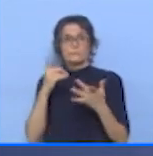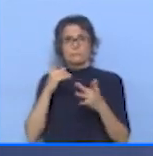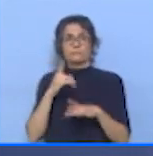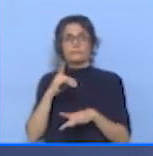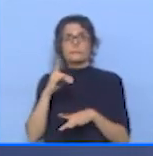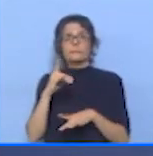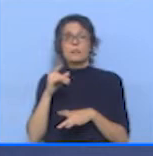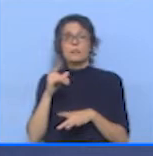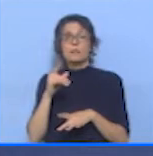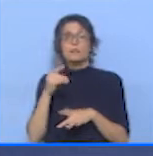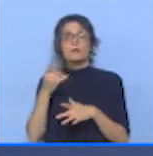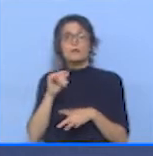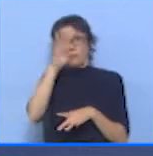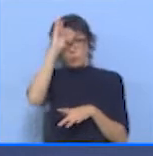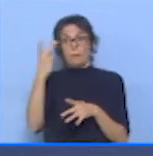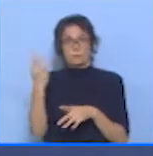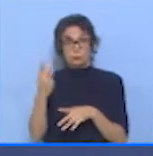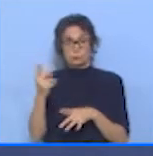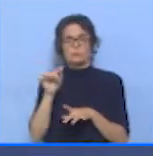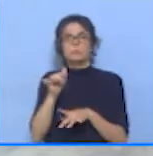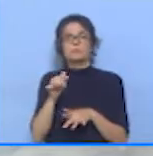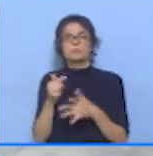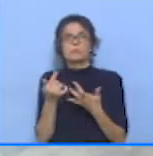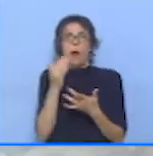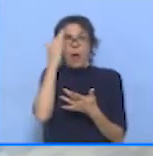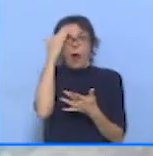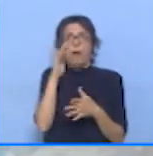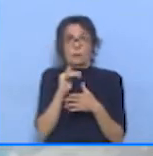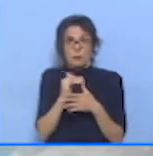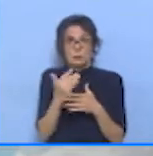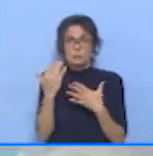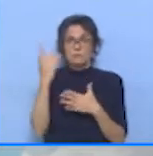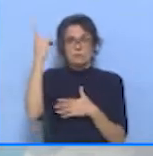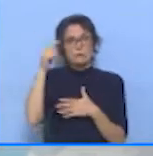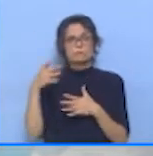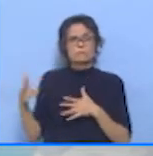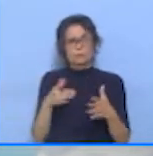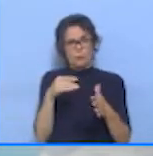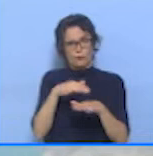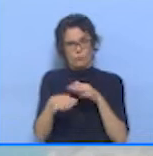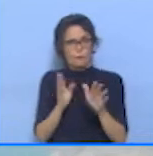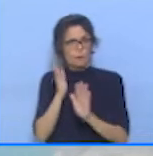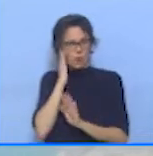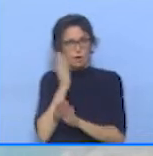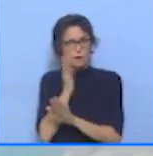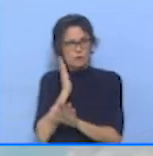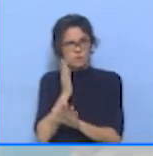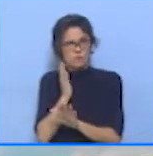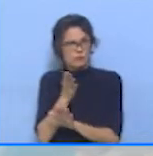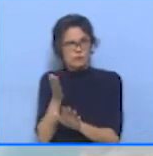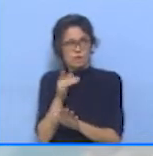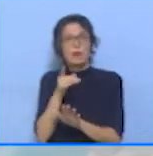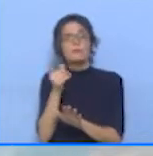que a encíclica tem feito o seu percurso, mesmo junto da juventude. O